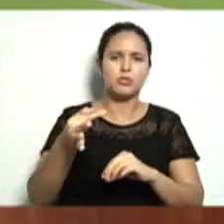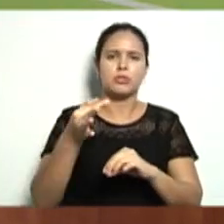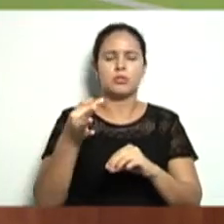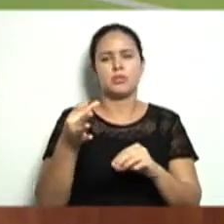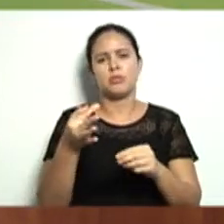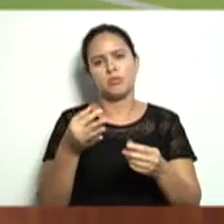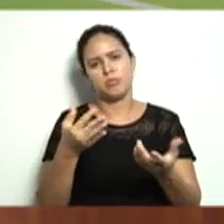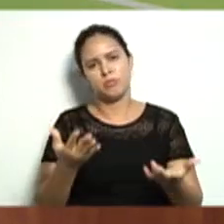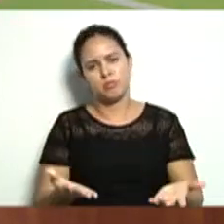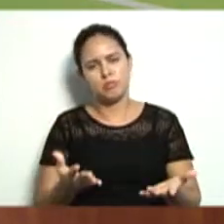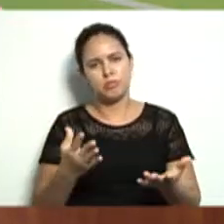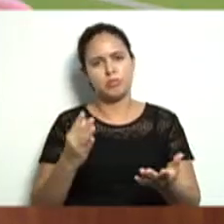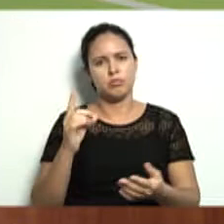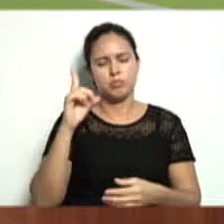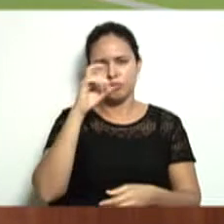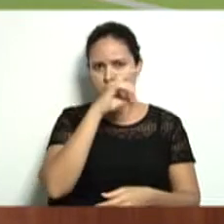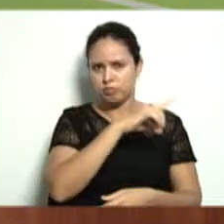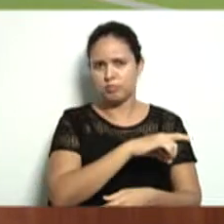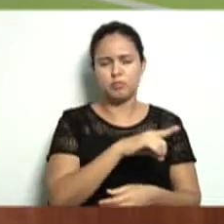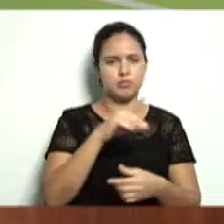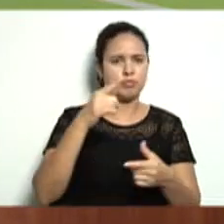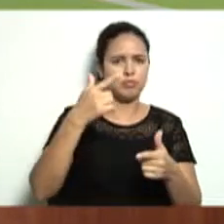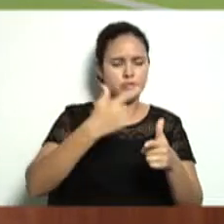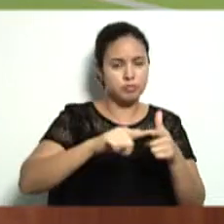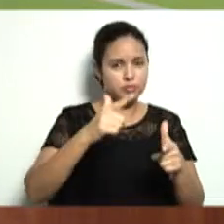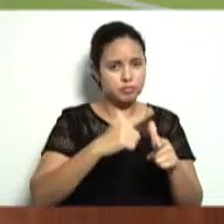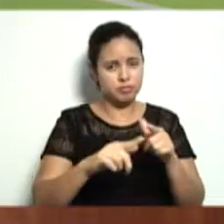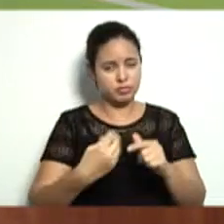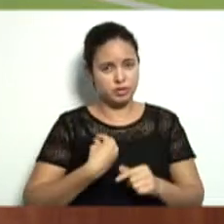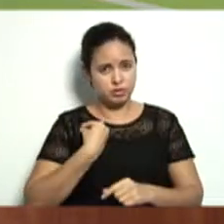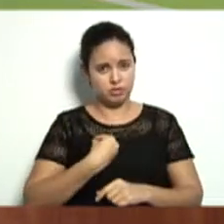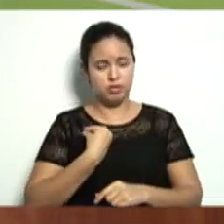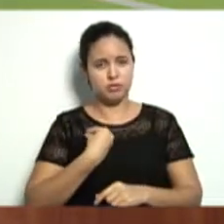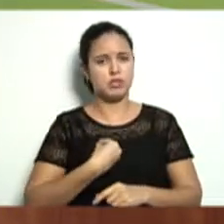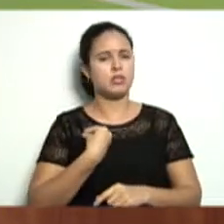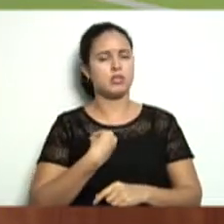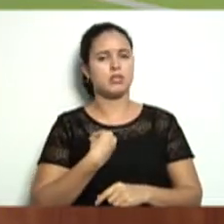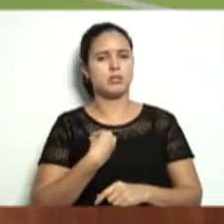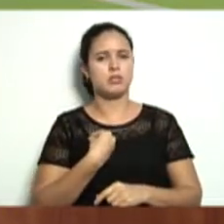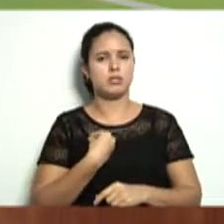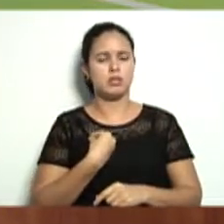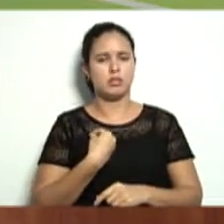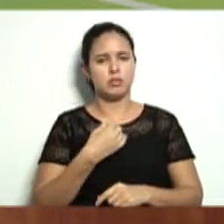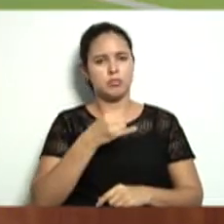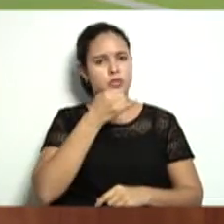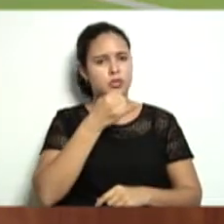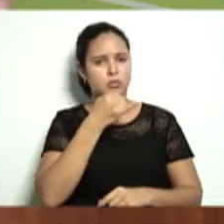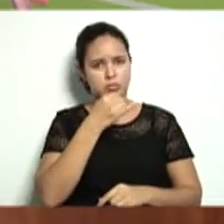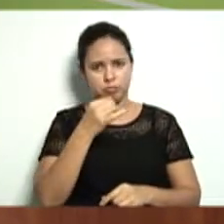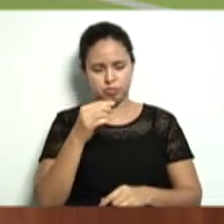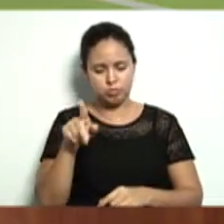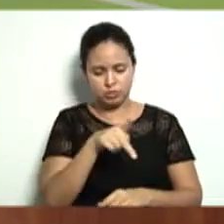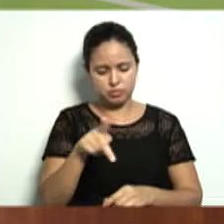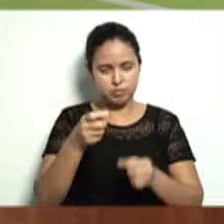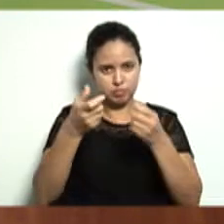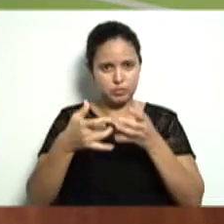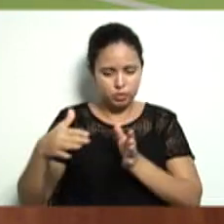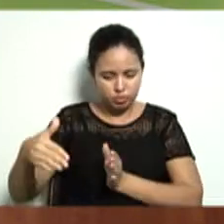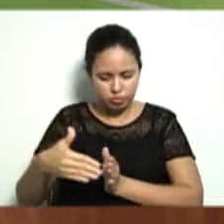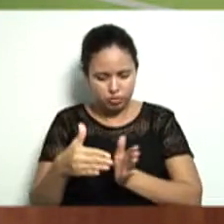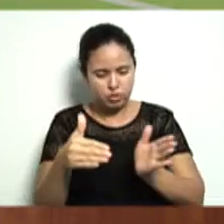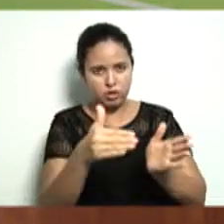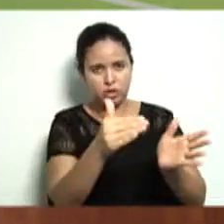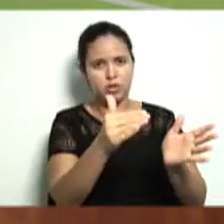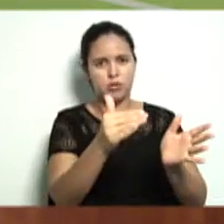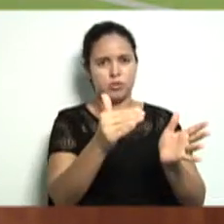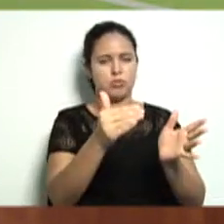vai também complicar a nossa vida. Quando o professor Samuel falou sobre o rio, por exemplo, assoreou,